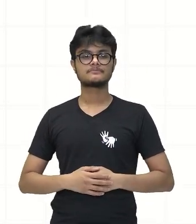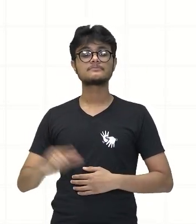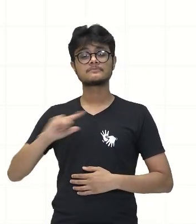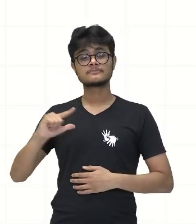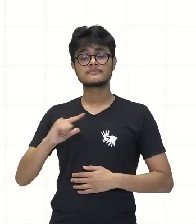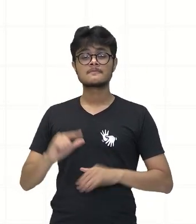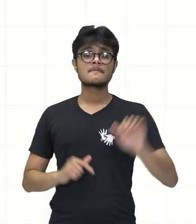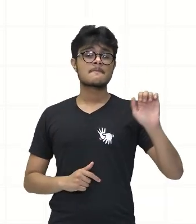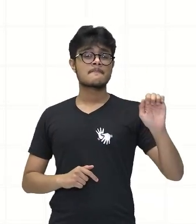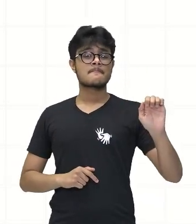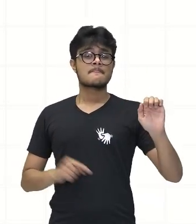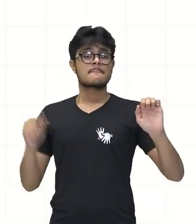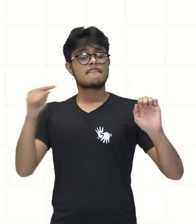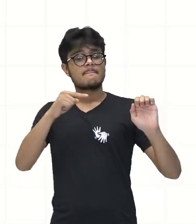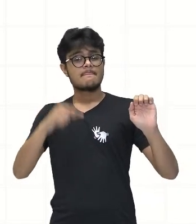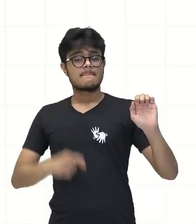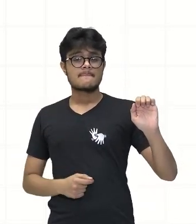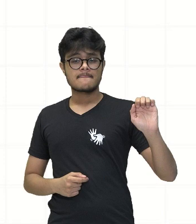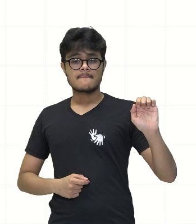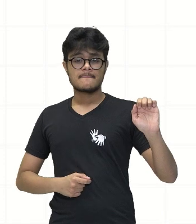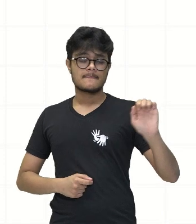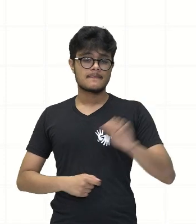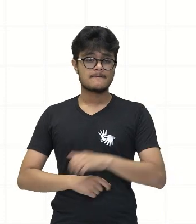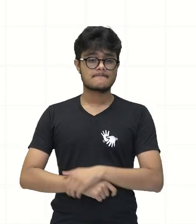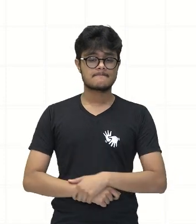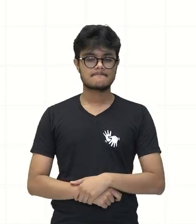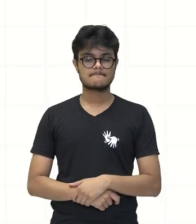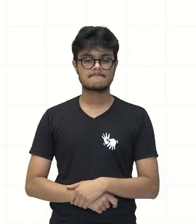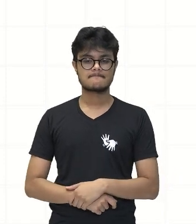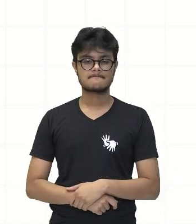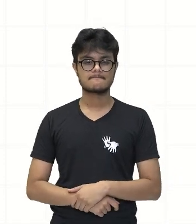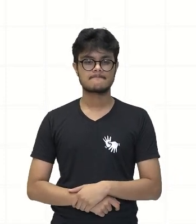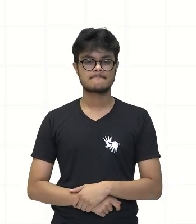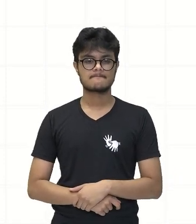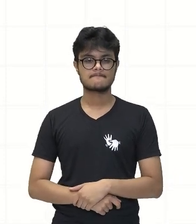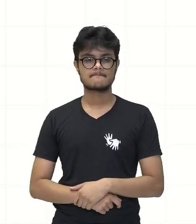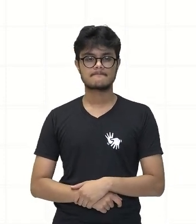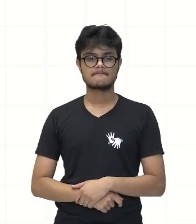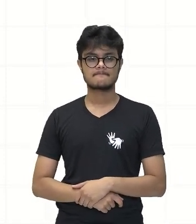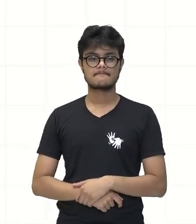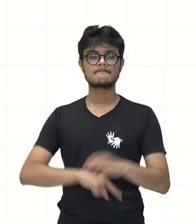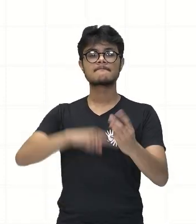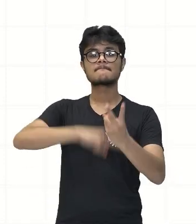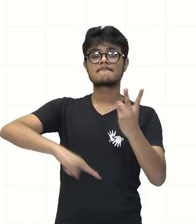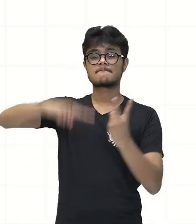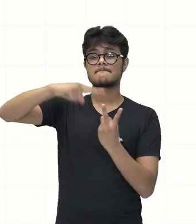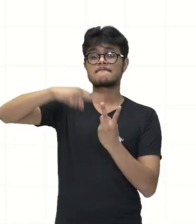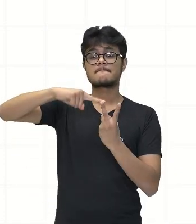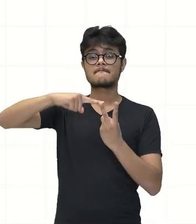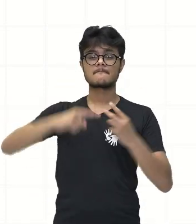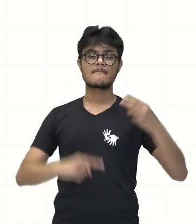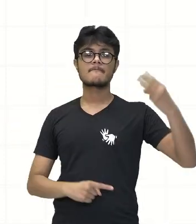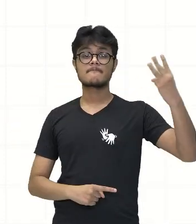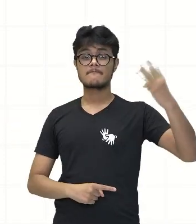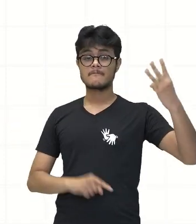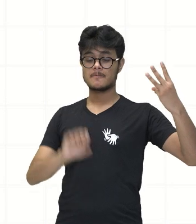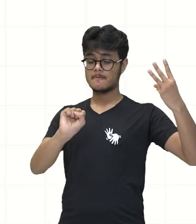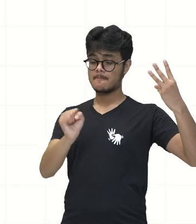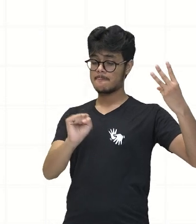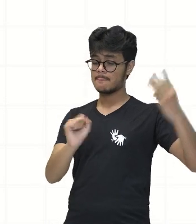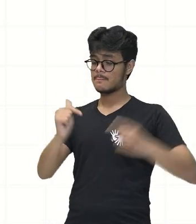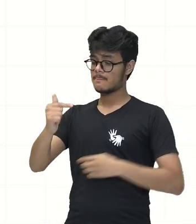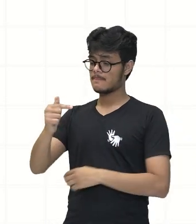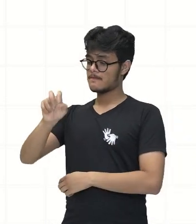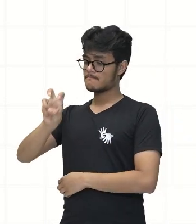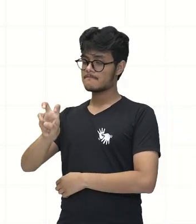2 exemplos. Então, aqui, ó. Na letra E, nós temos raiz cúbica